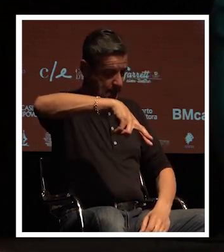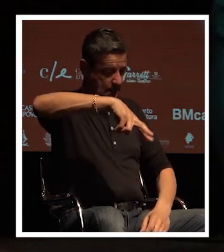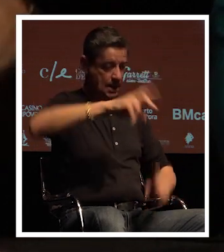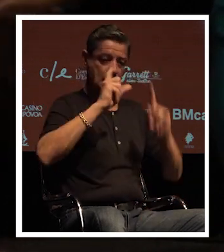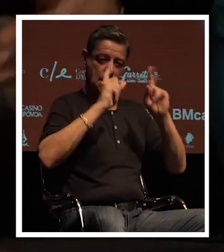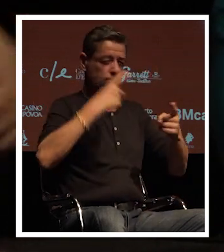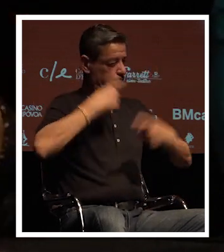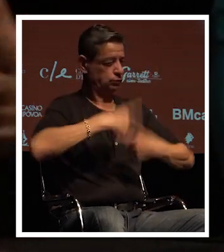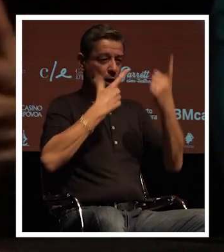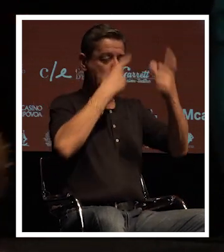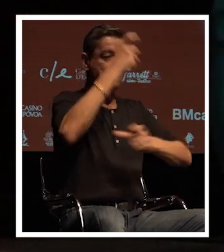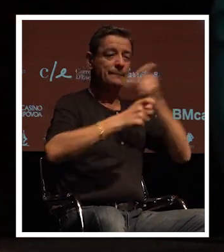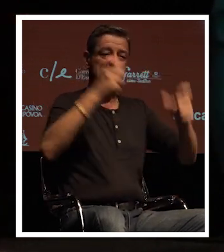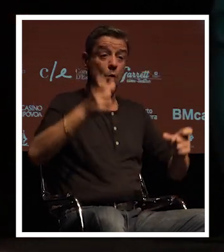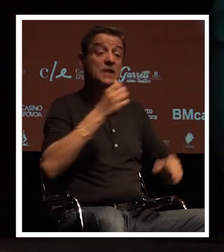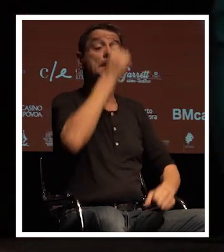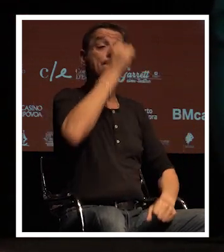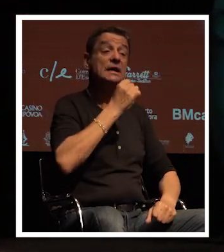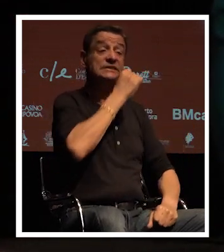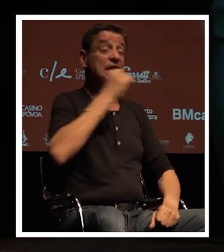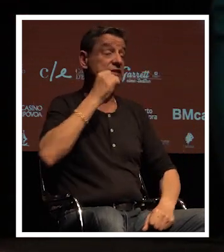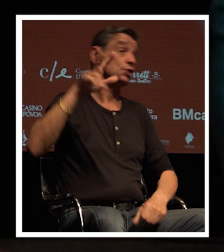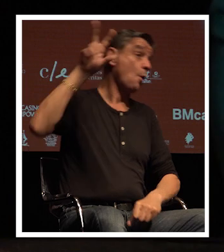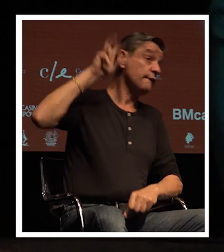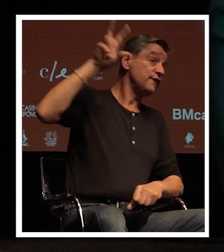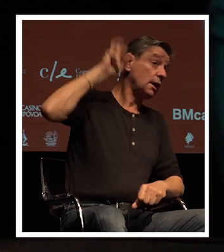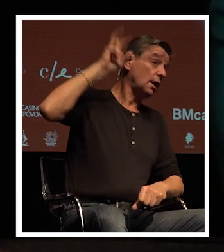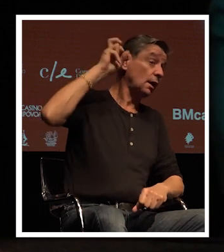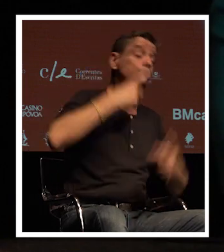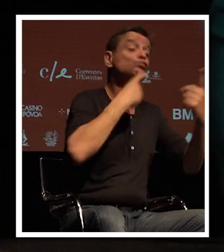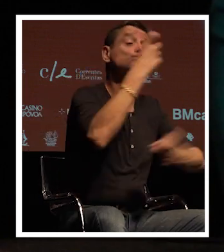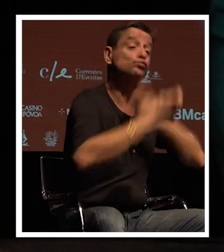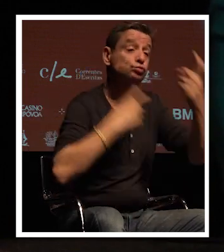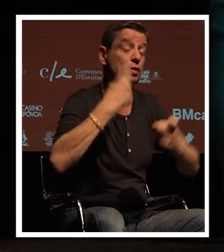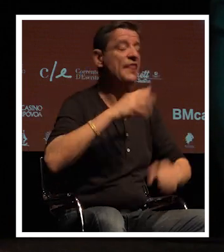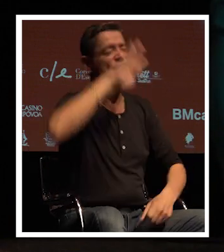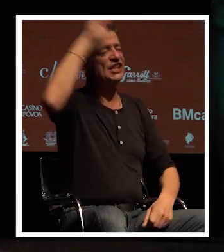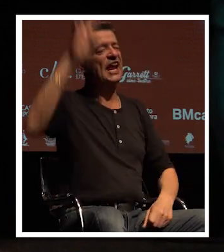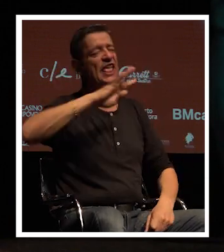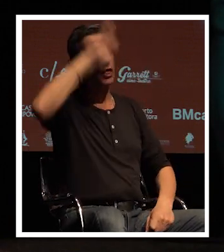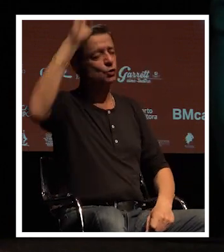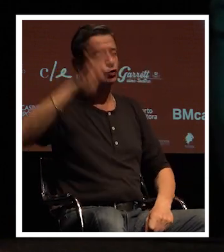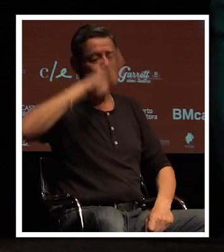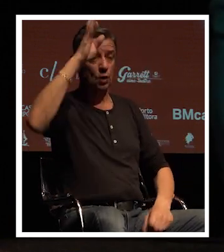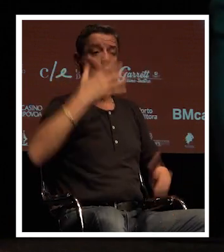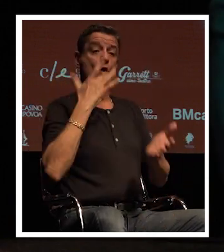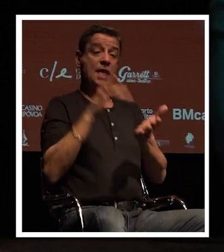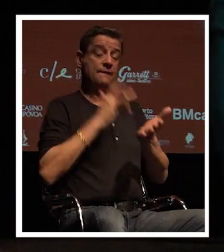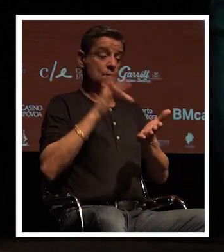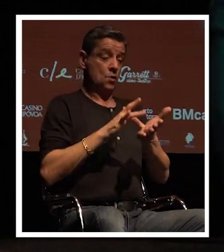perante perante as pessoas que tinham a paciência de me ouvir algumas questões para as quais provavelmente andavam distraídas e eu digo na